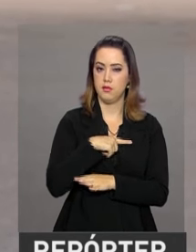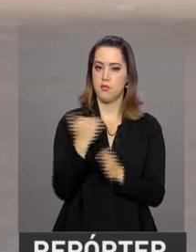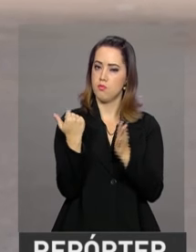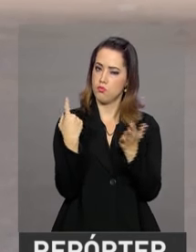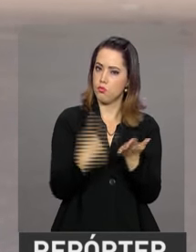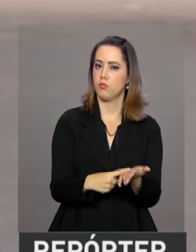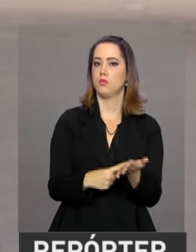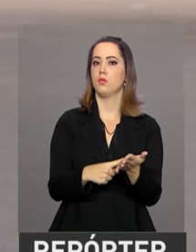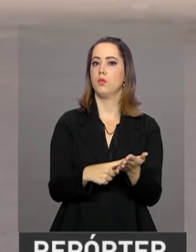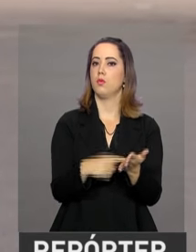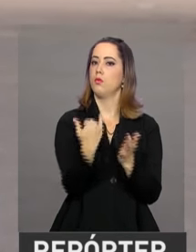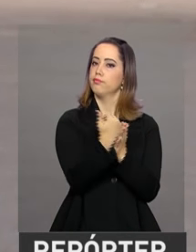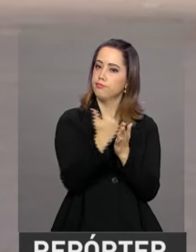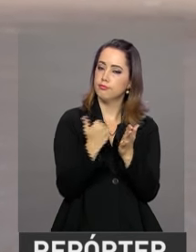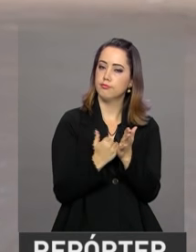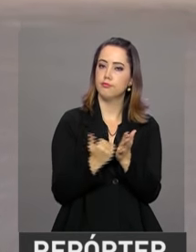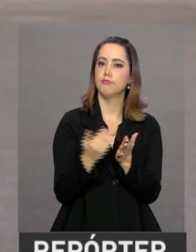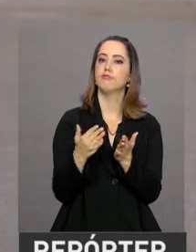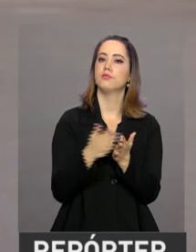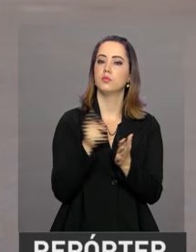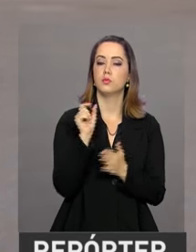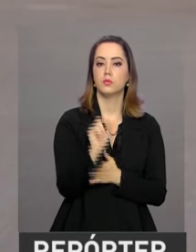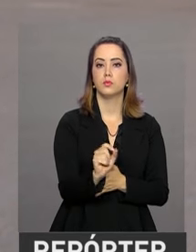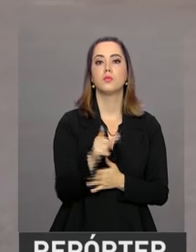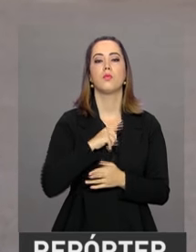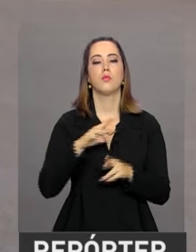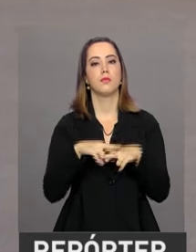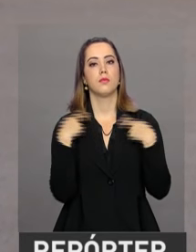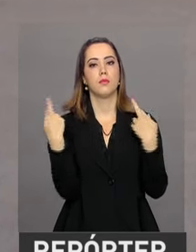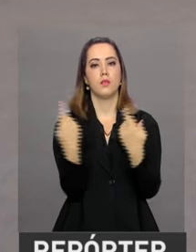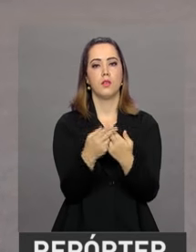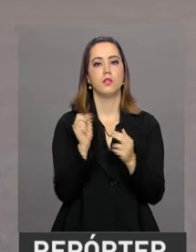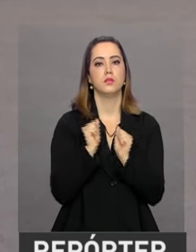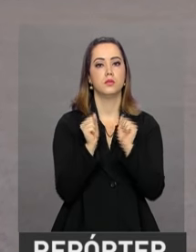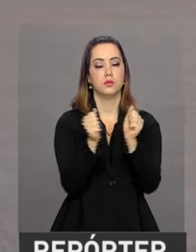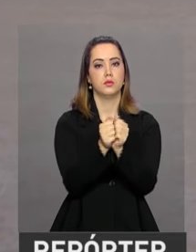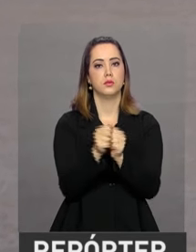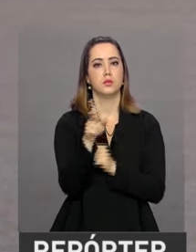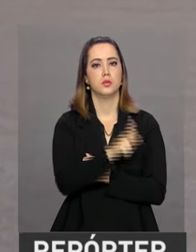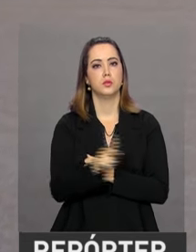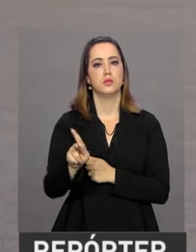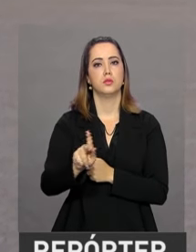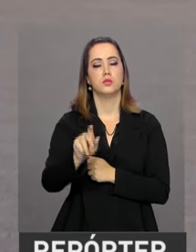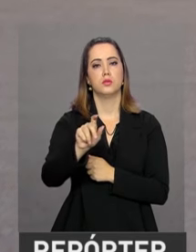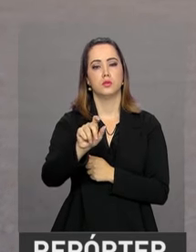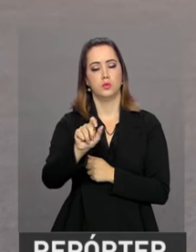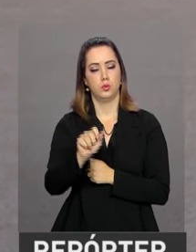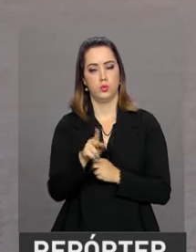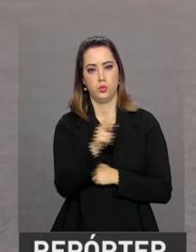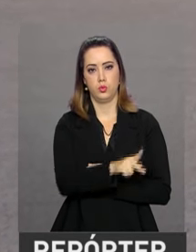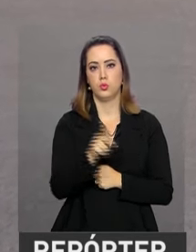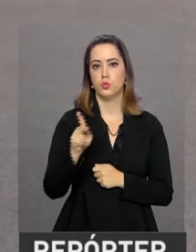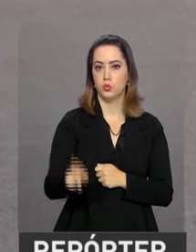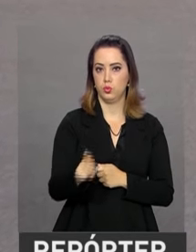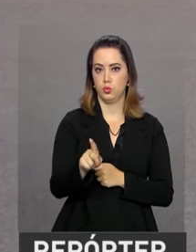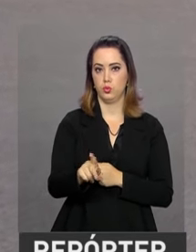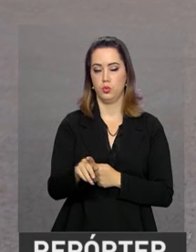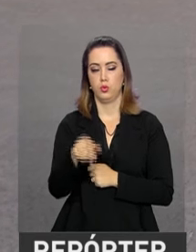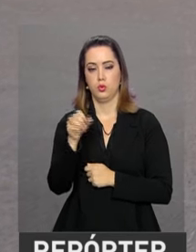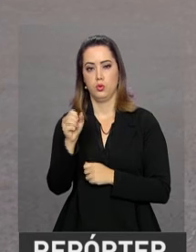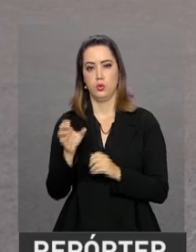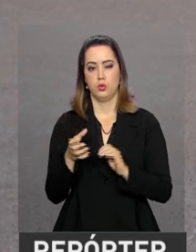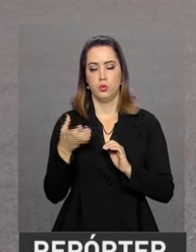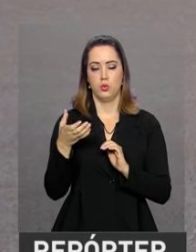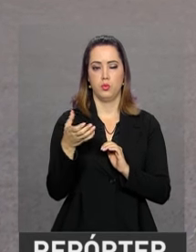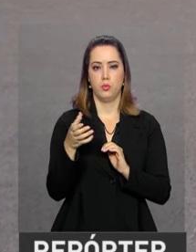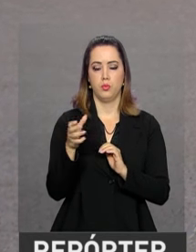por enquanto na agenda do presidente em exercício, está uma reunião com os presidentes das assembleias legislativas dos